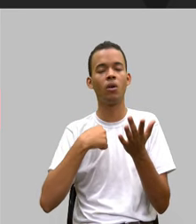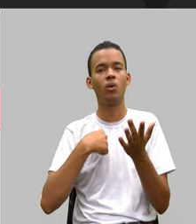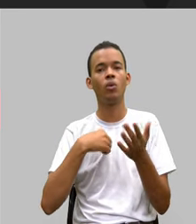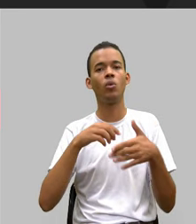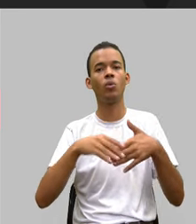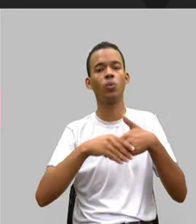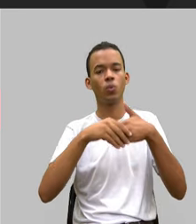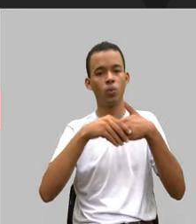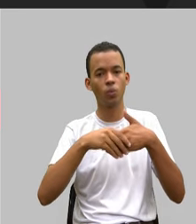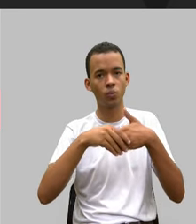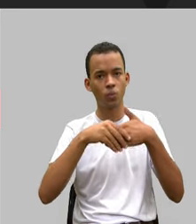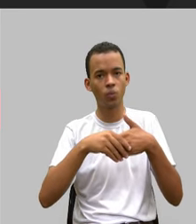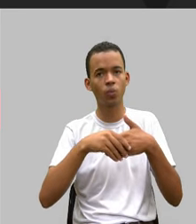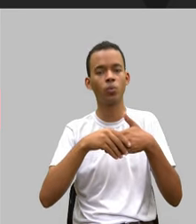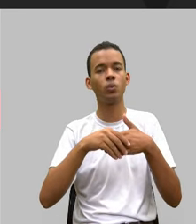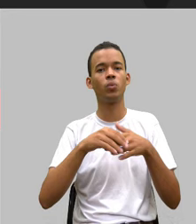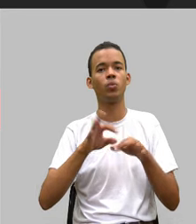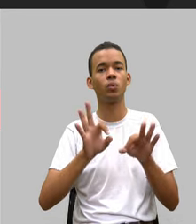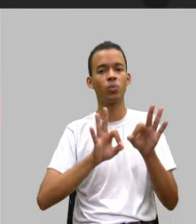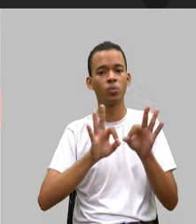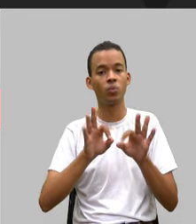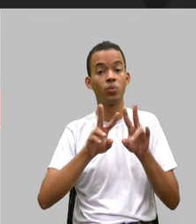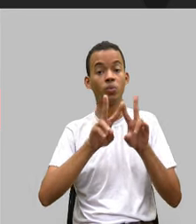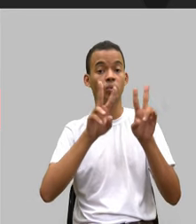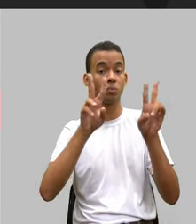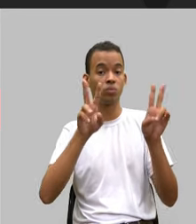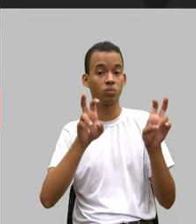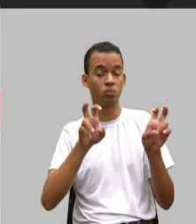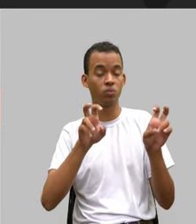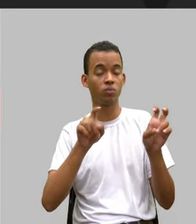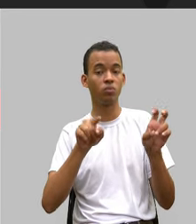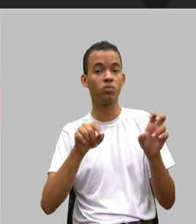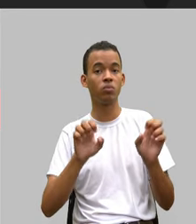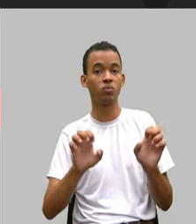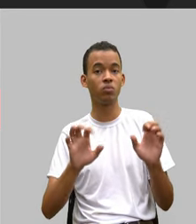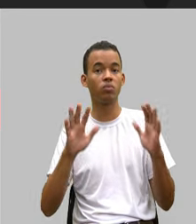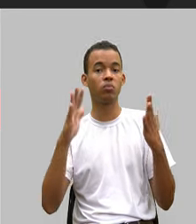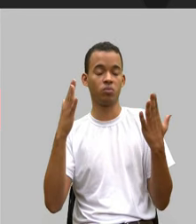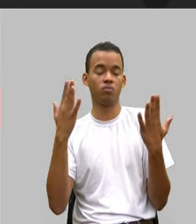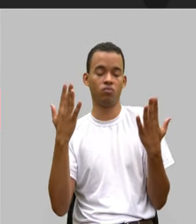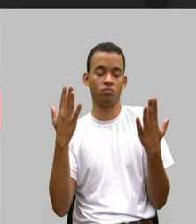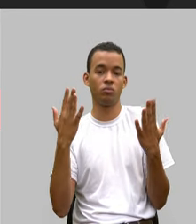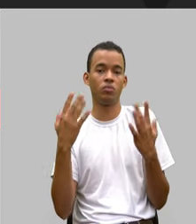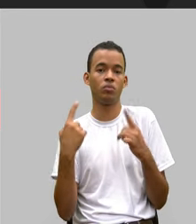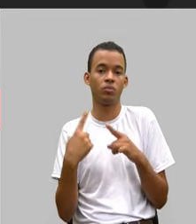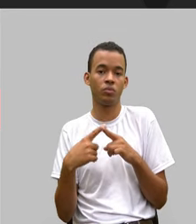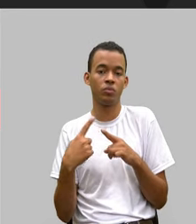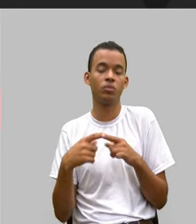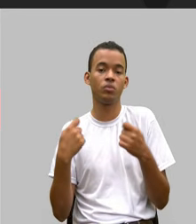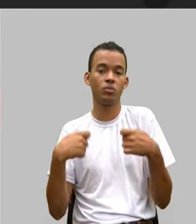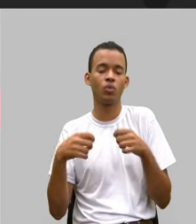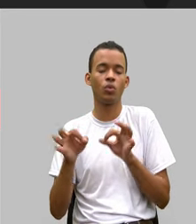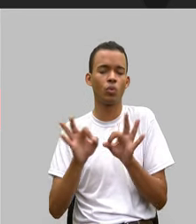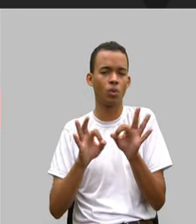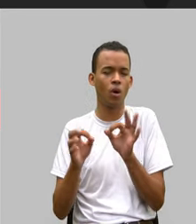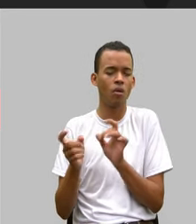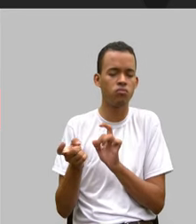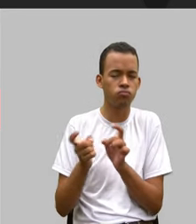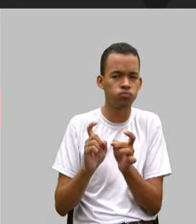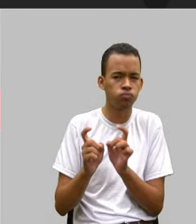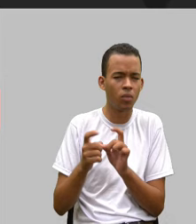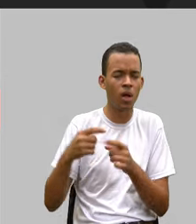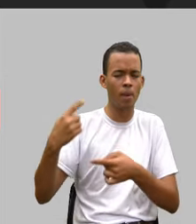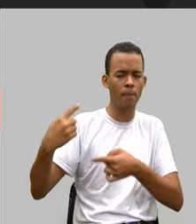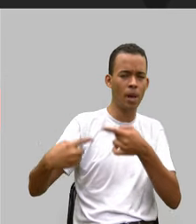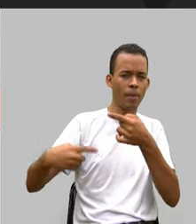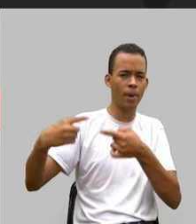pela realização desse tipo de evento que eu acredito que é somente através de debates e de